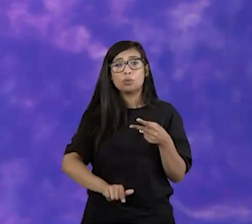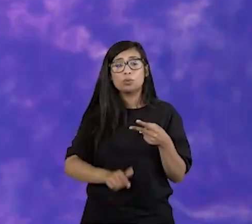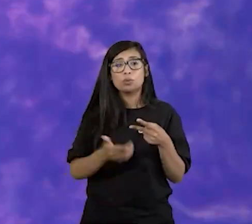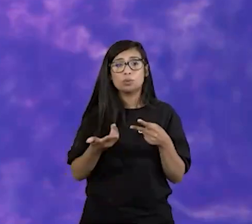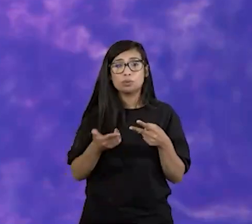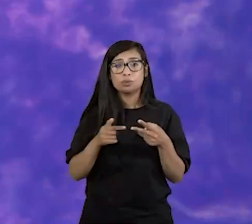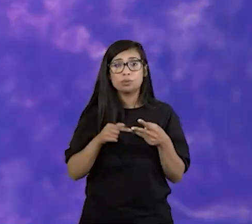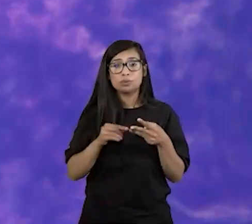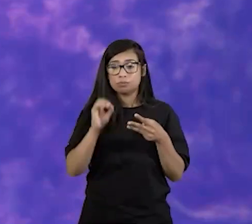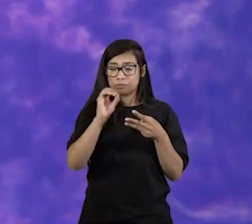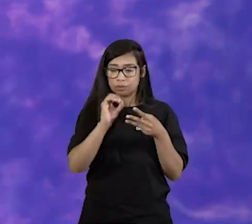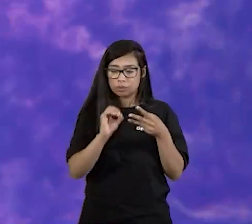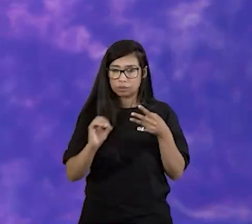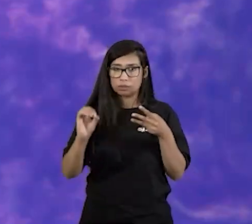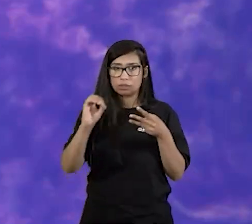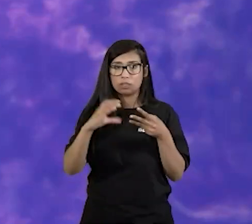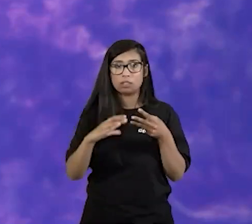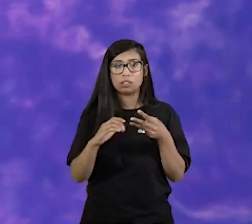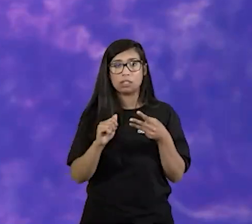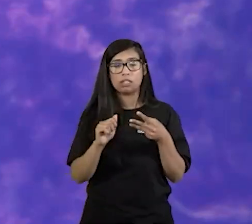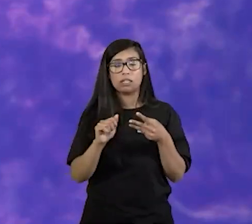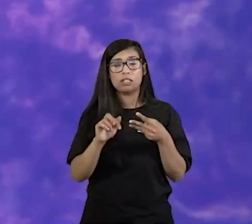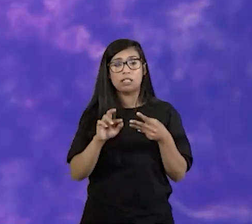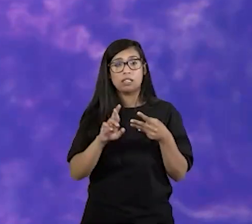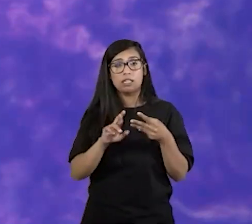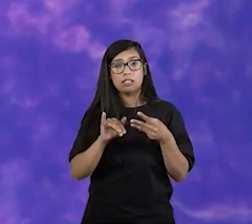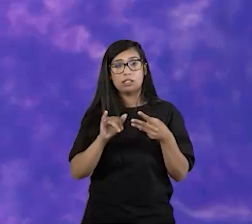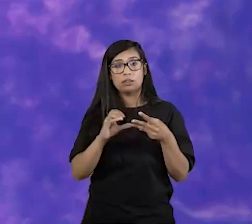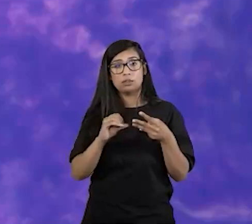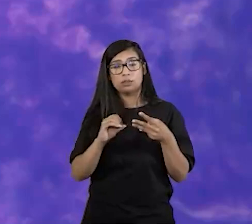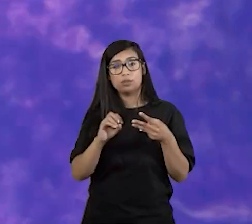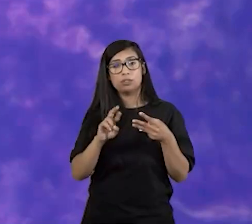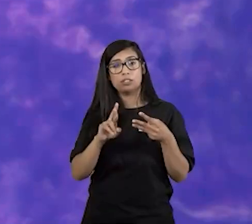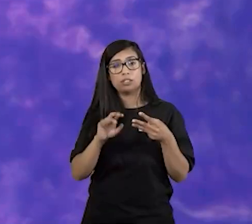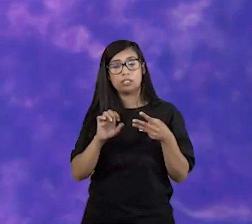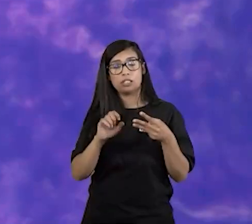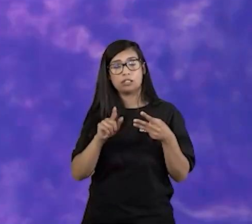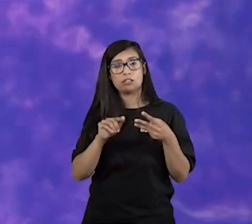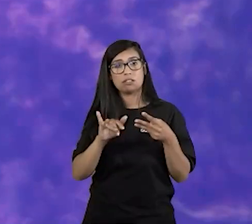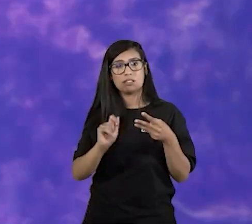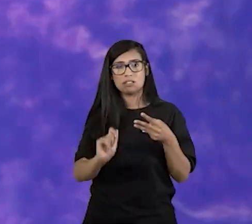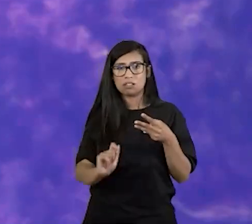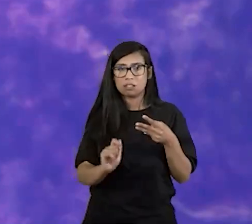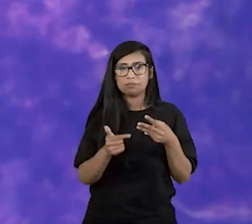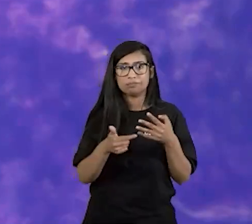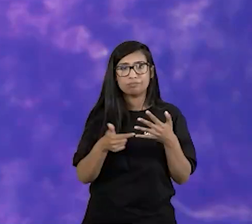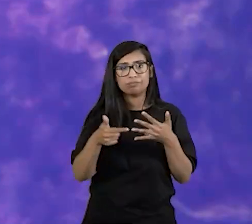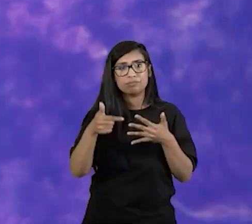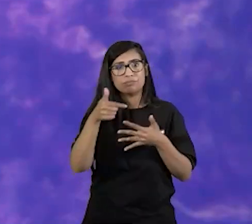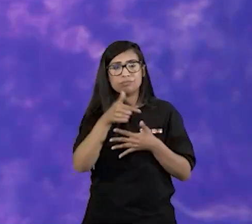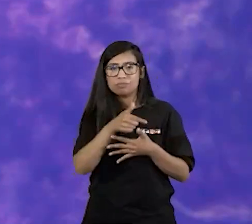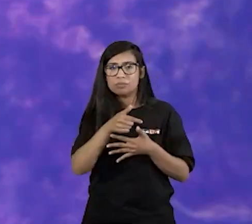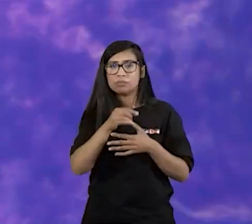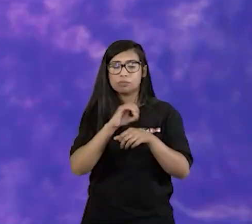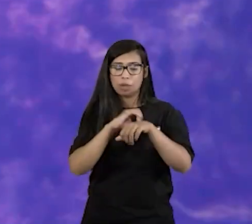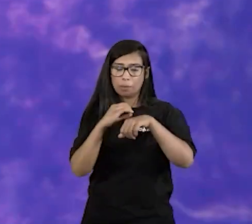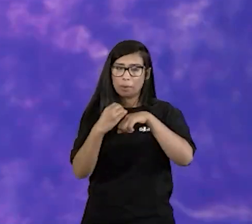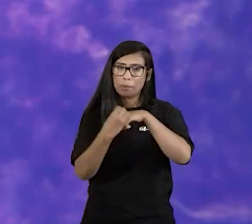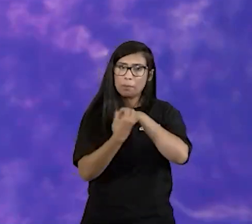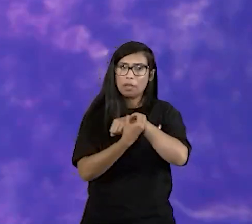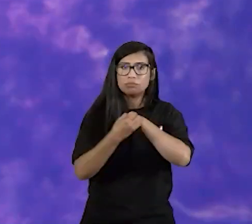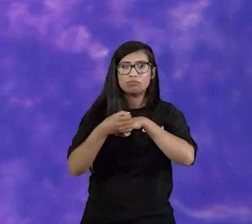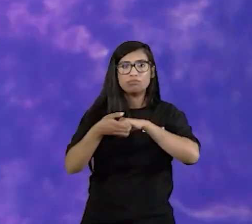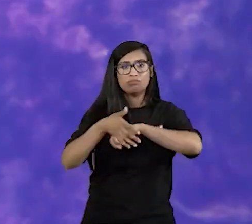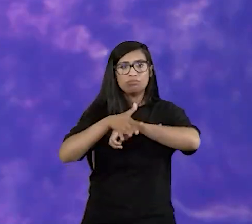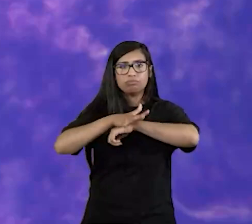gente? Cariorrexia. São os neutrófilos hipersegmentados. Isso é processo de degeneração celular. E aí nós vamos